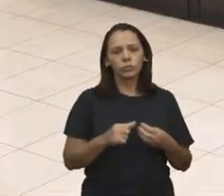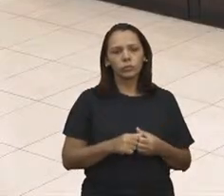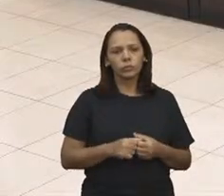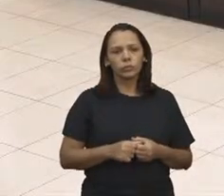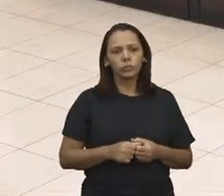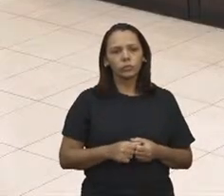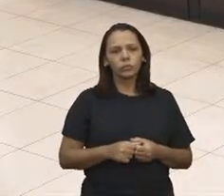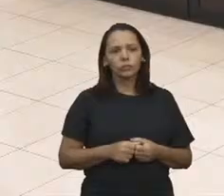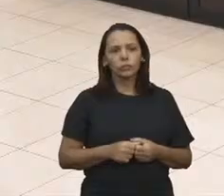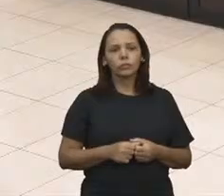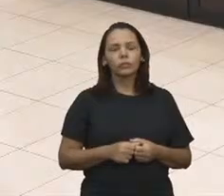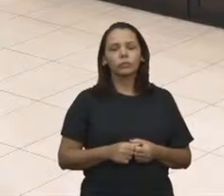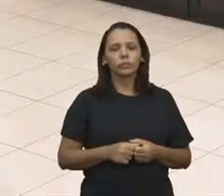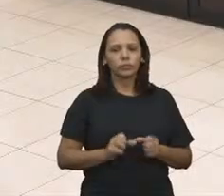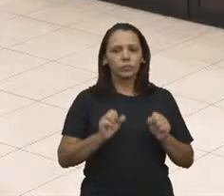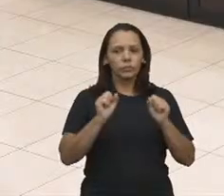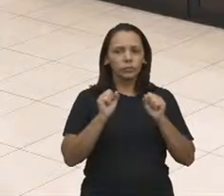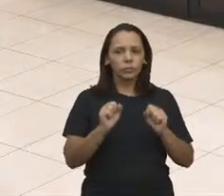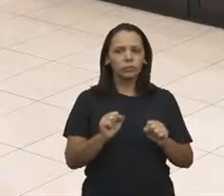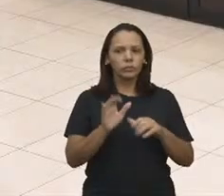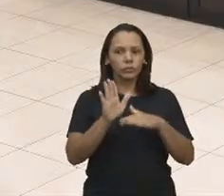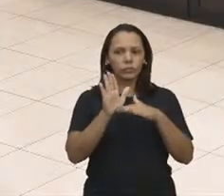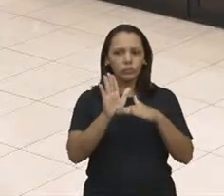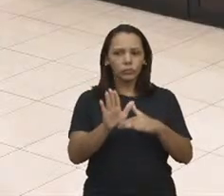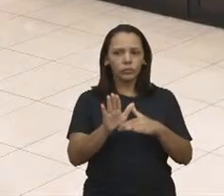Ô Paulinho, posso dar uma contribuição aqui?